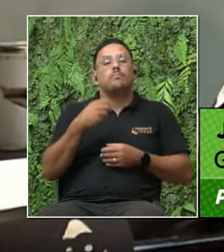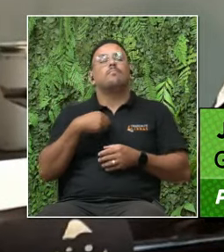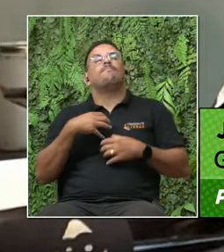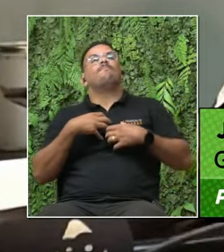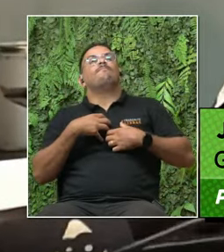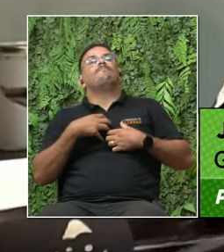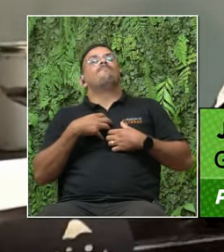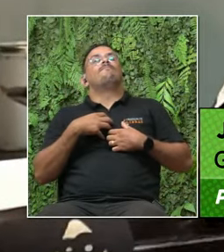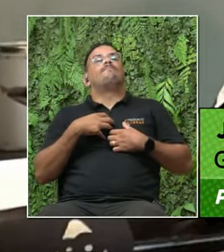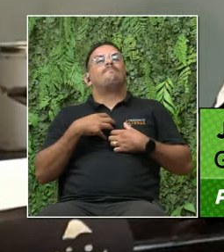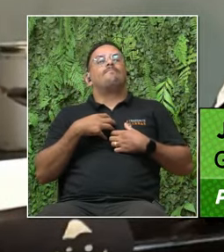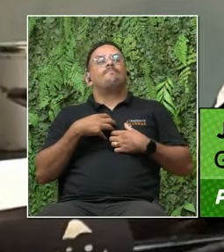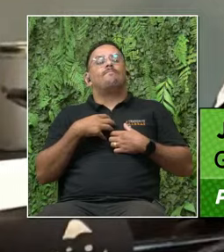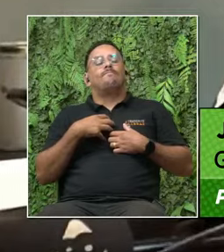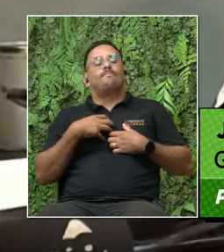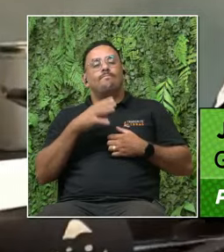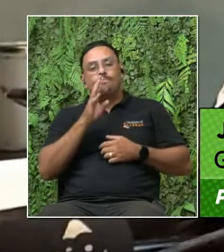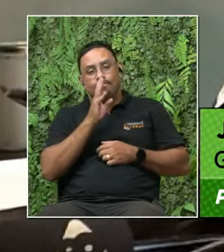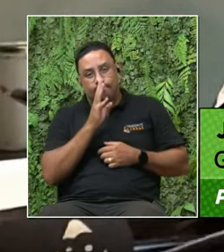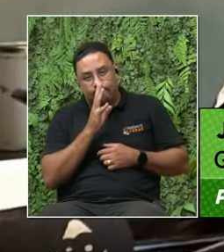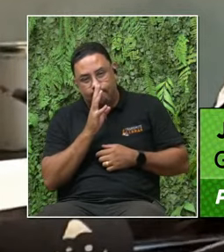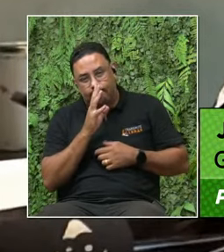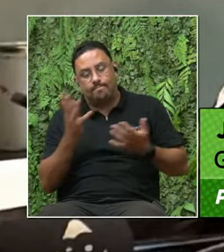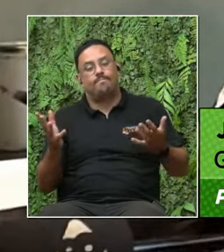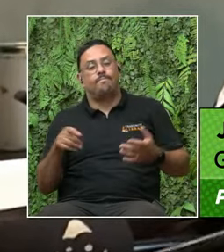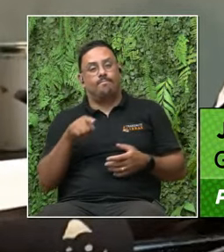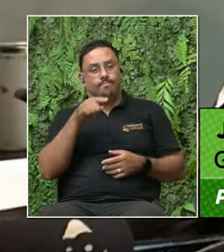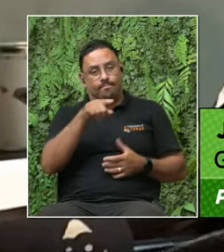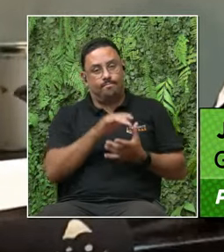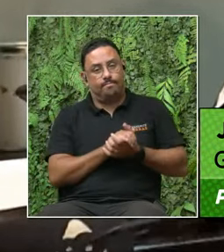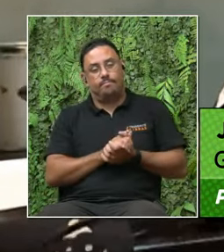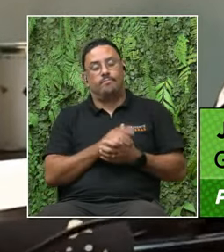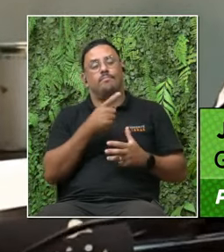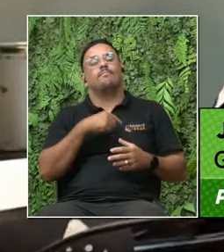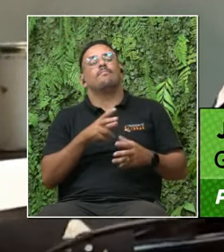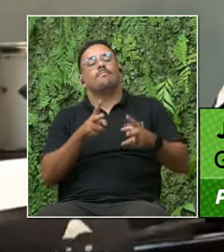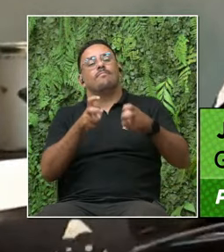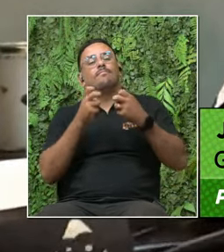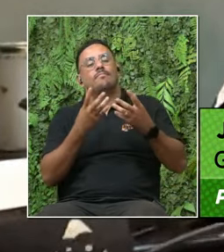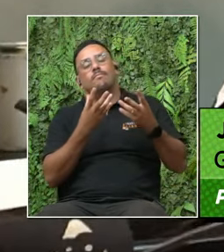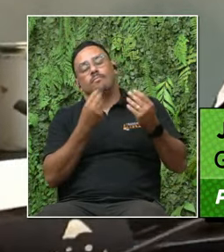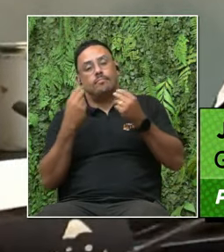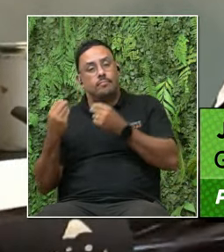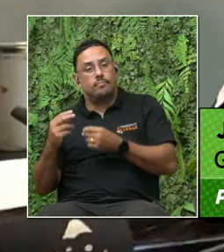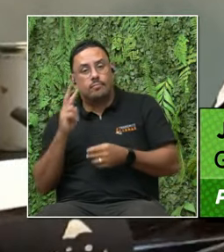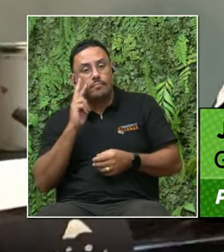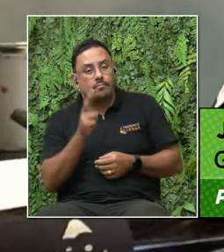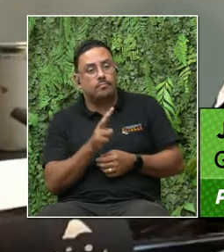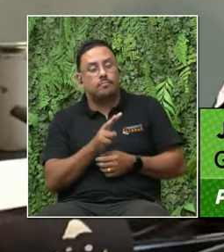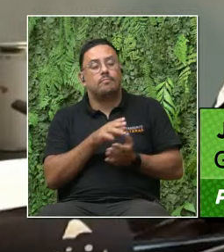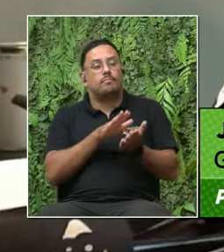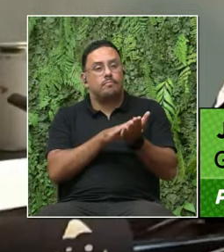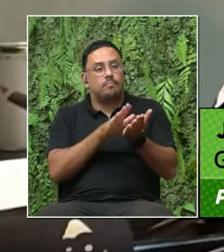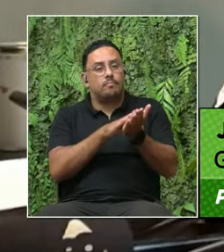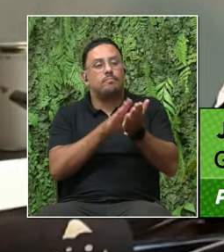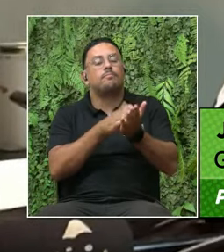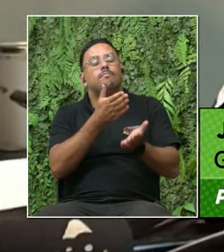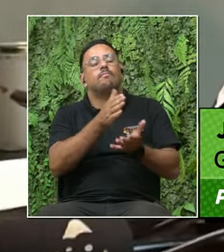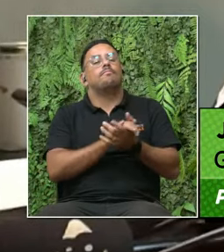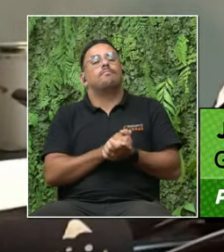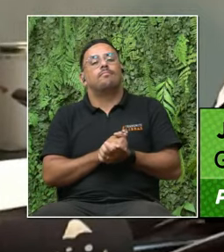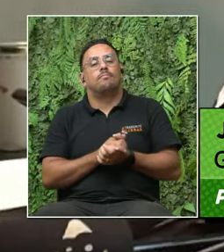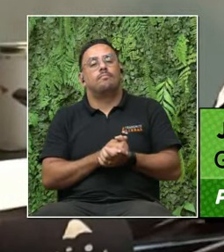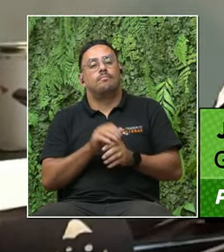deixa encantado com o o técnico a gente viu muitas vezes e muita gente bateu palma pro pro